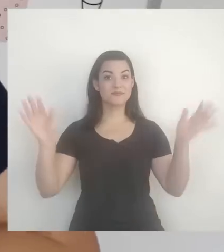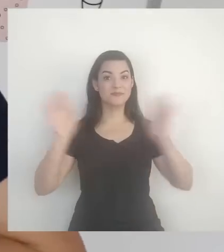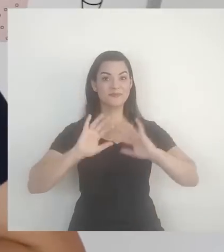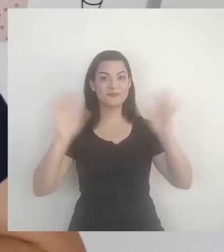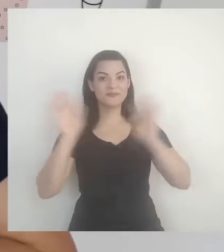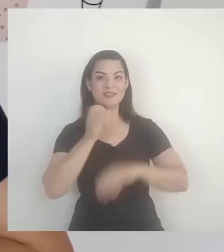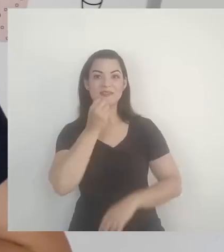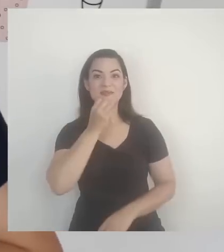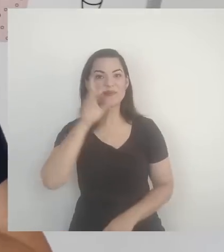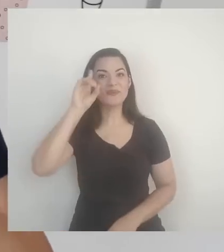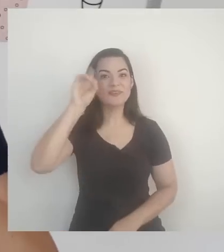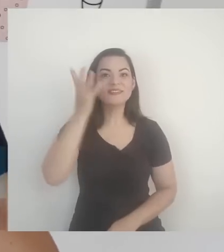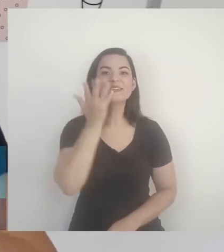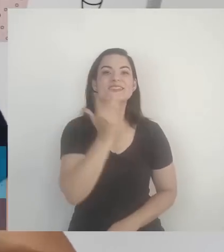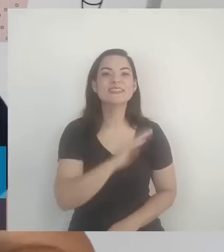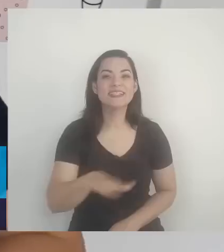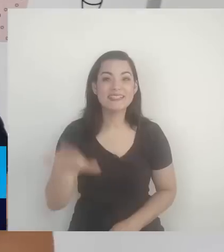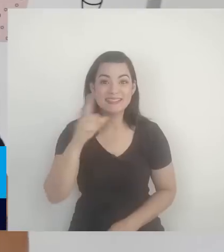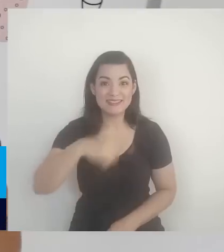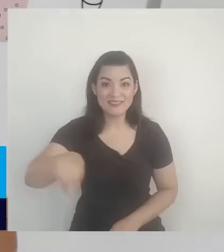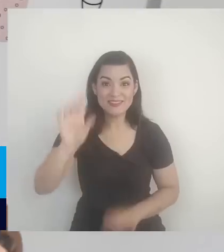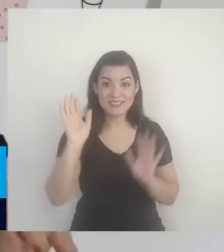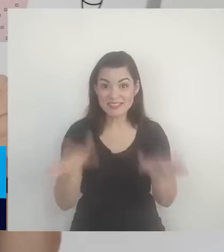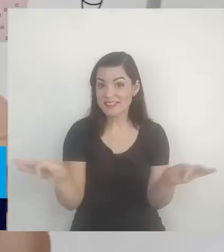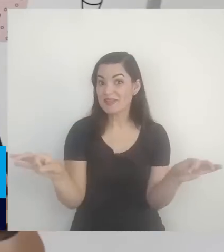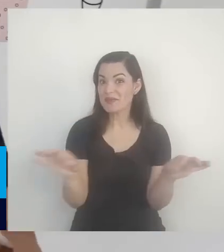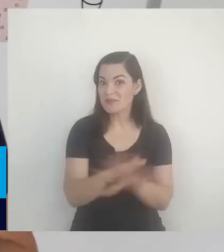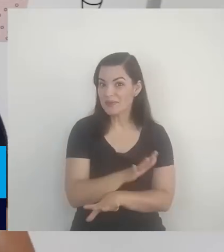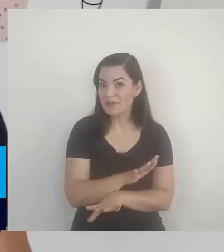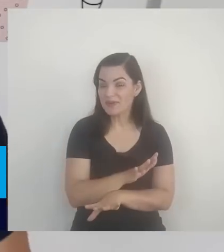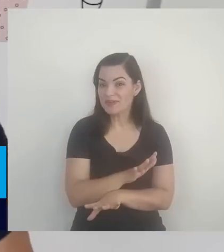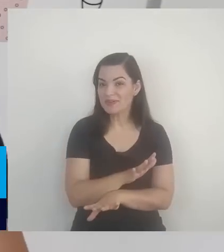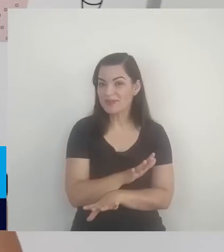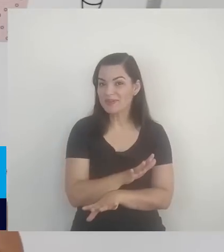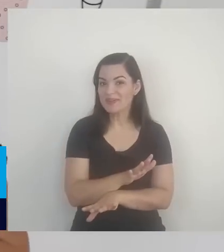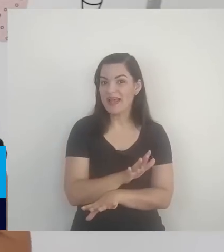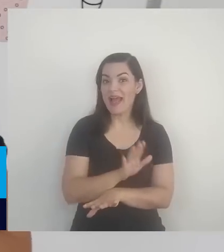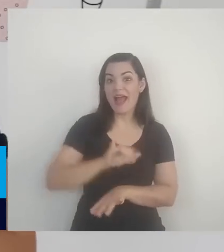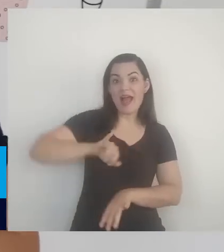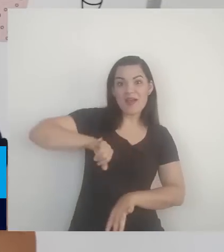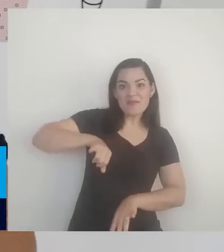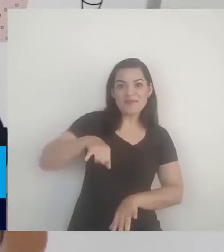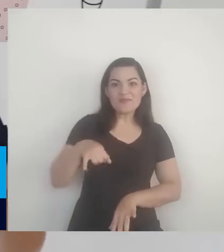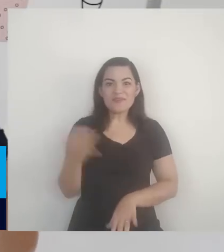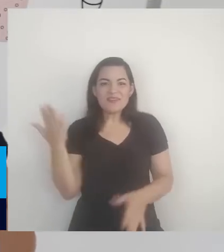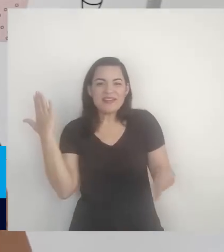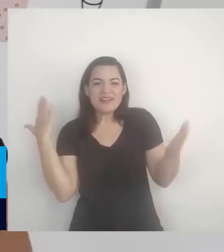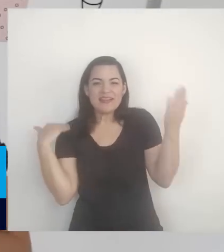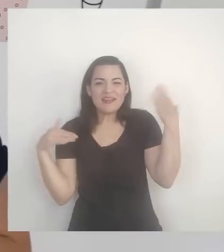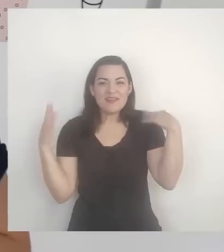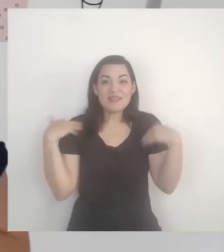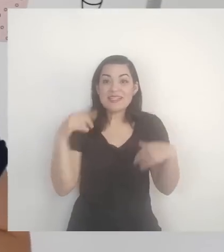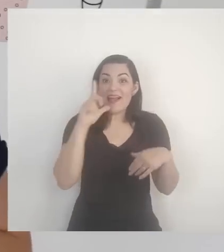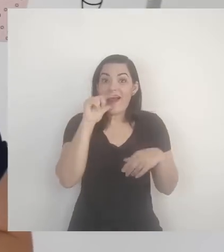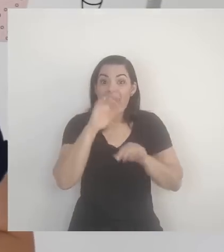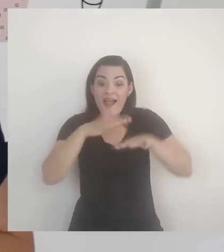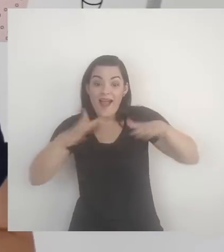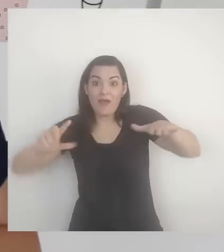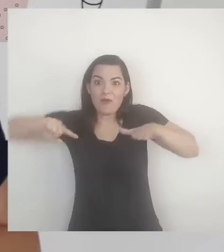Bom dia, crianças! Preparadas para mergulhar num passeio pelo fundo do